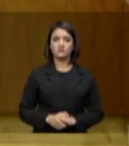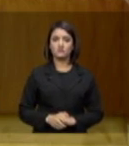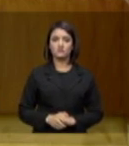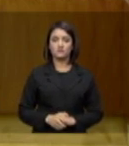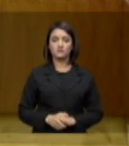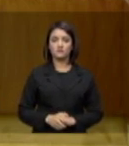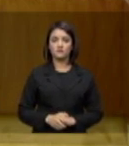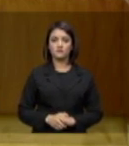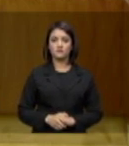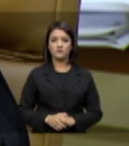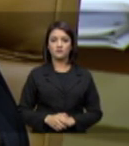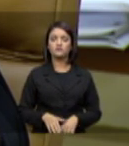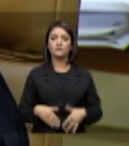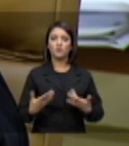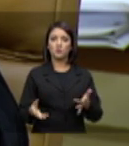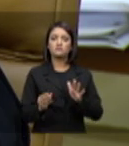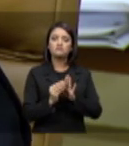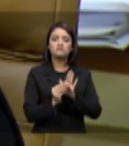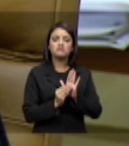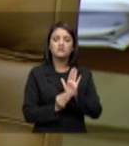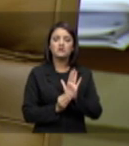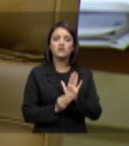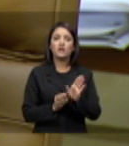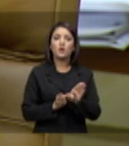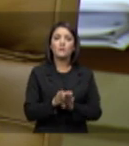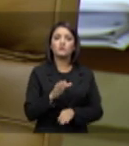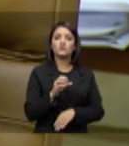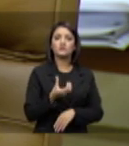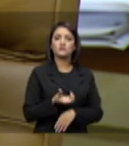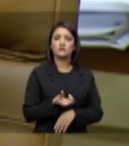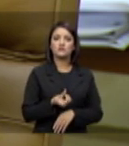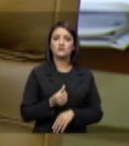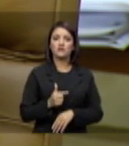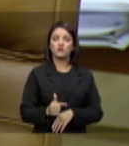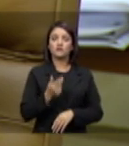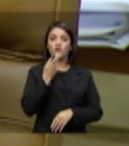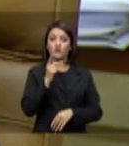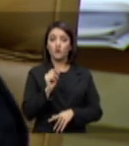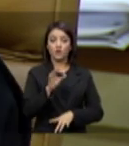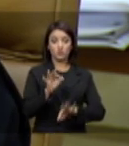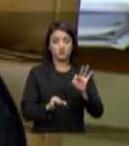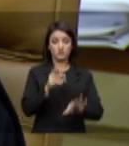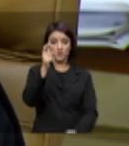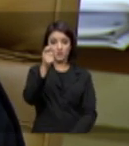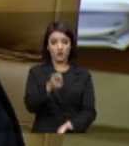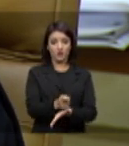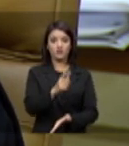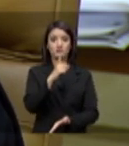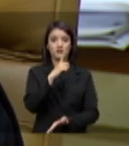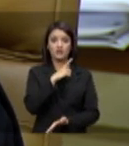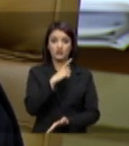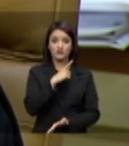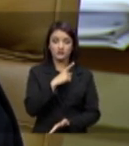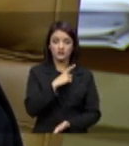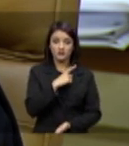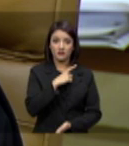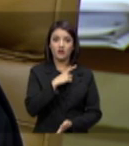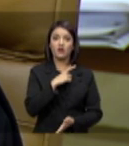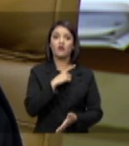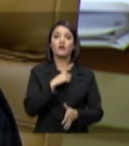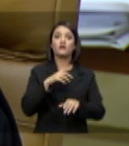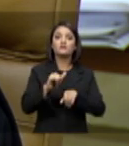daquela recomendação 62 deixa claro que a recomendação aos tribunais e magistrados da adoção de medidas preventivas